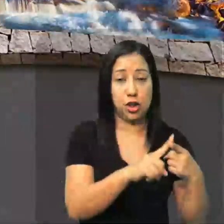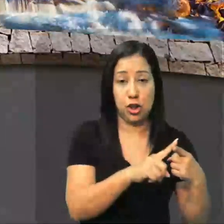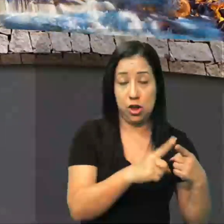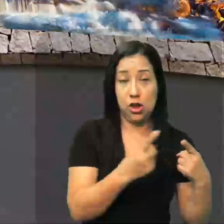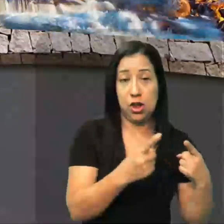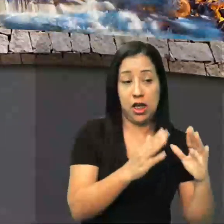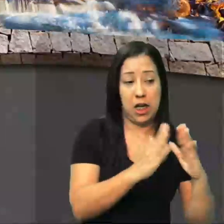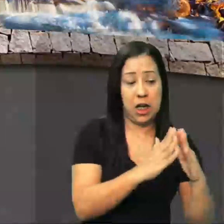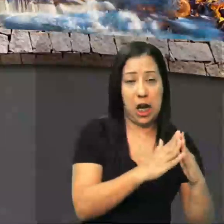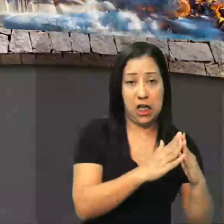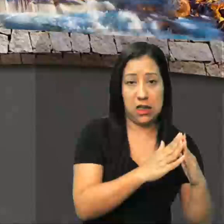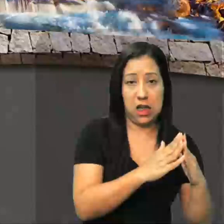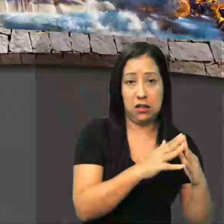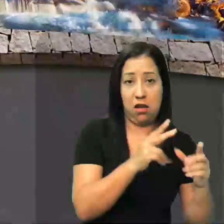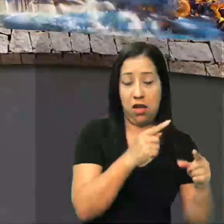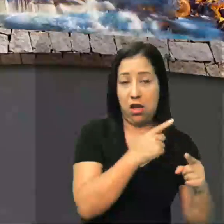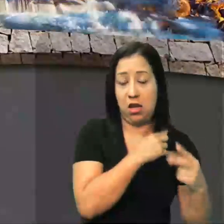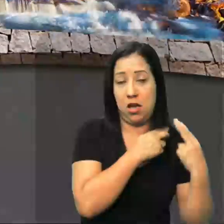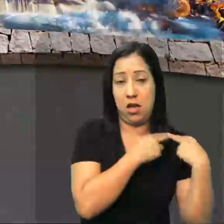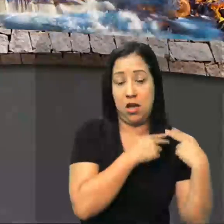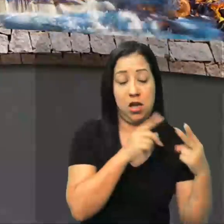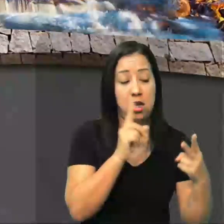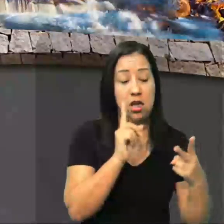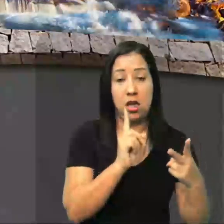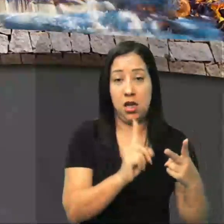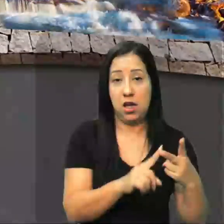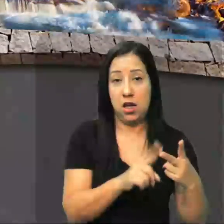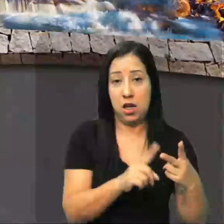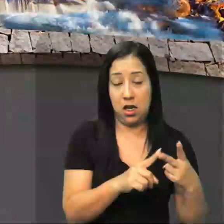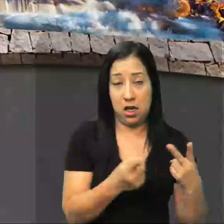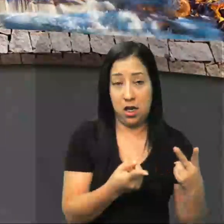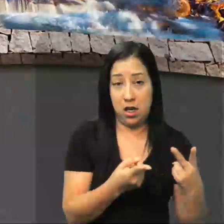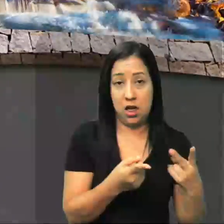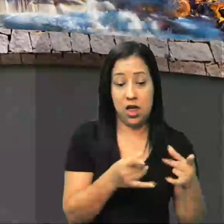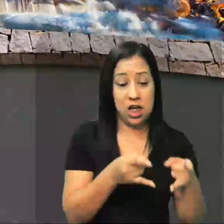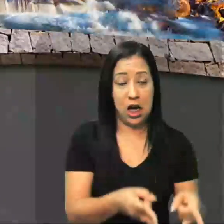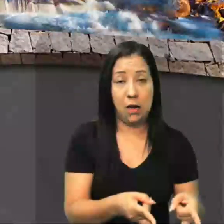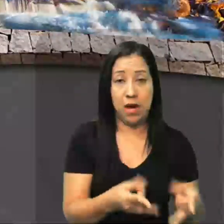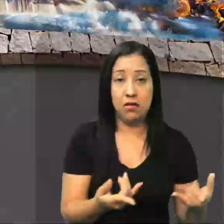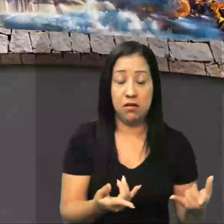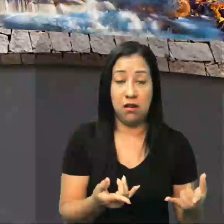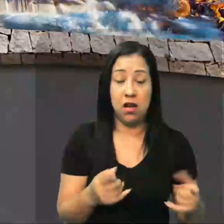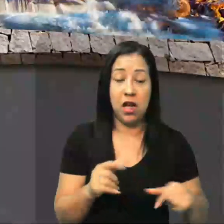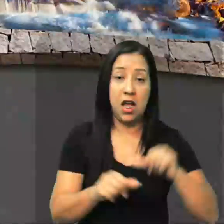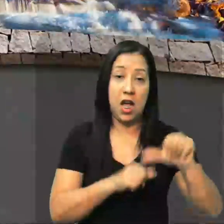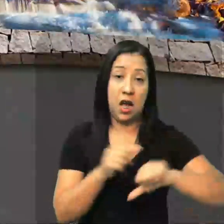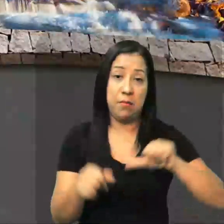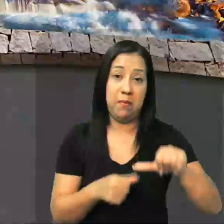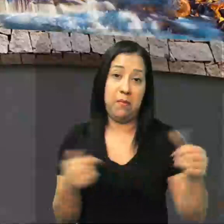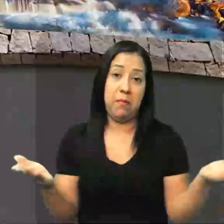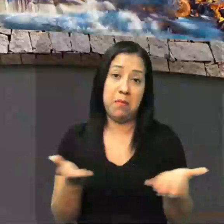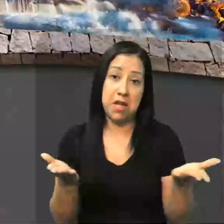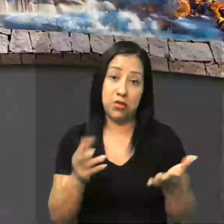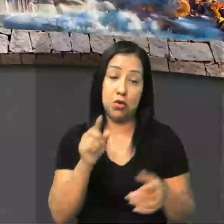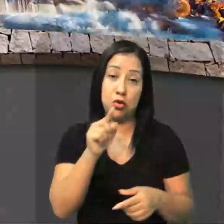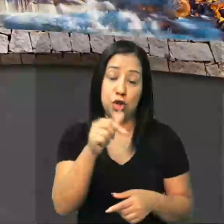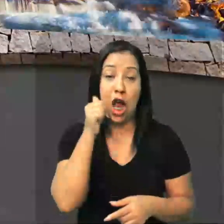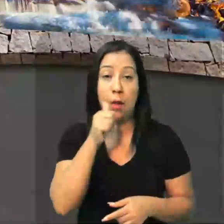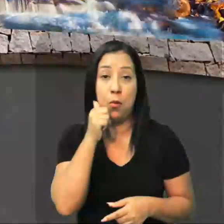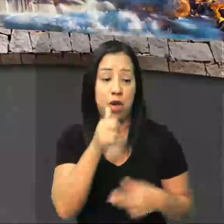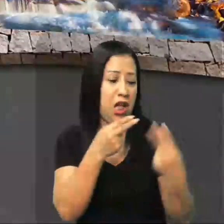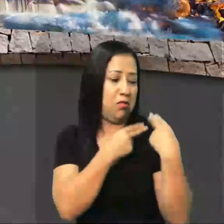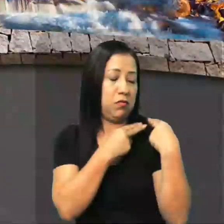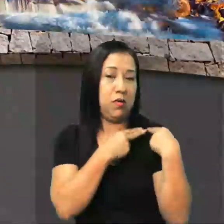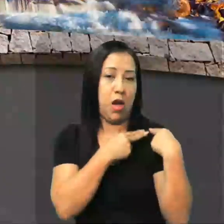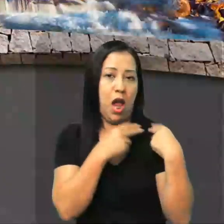ela é uma pessoa que tem uma participação muito forte na economia. E você, mulher, cada